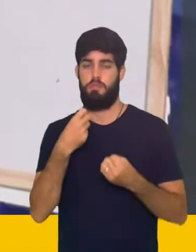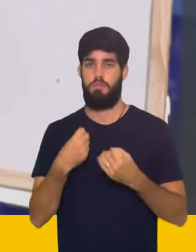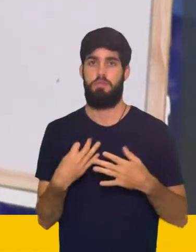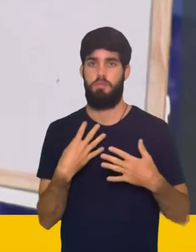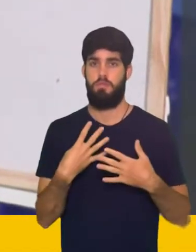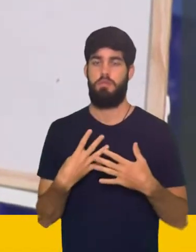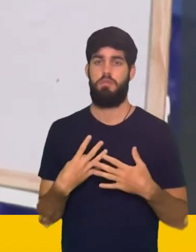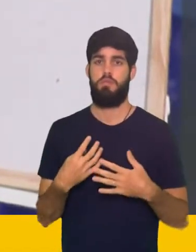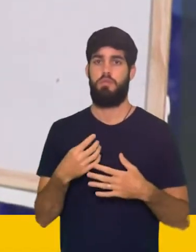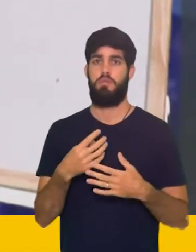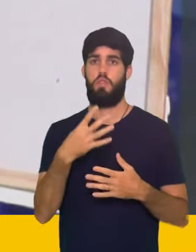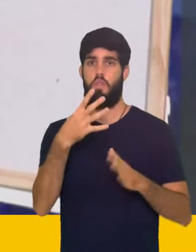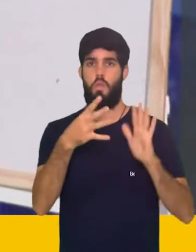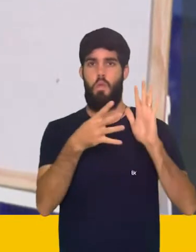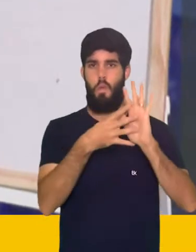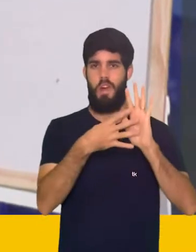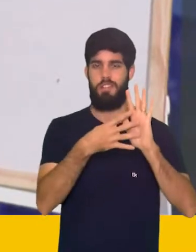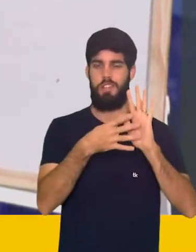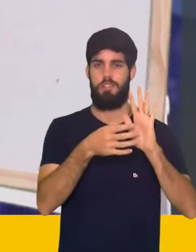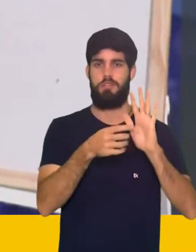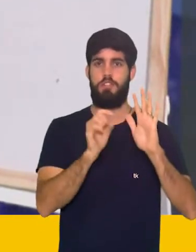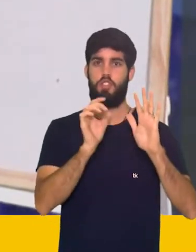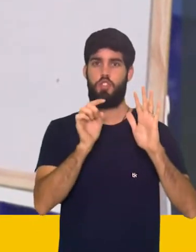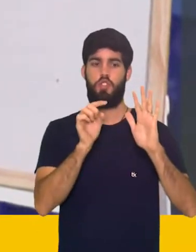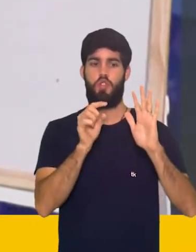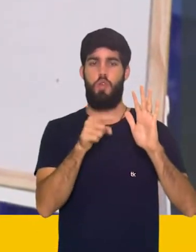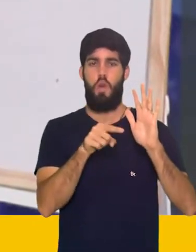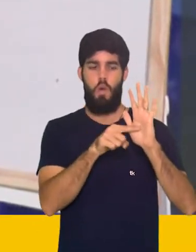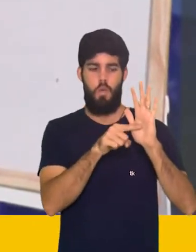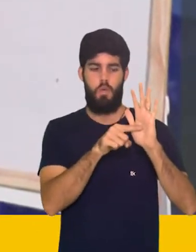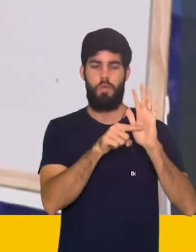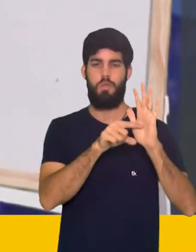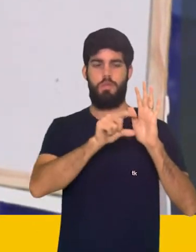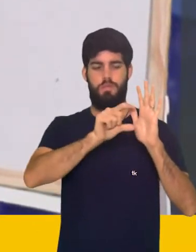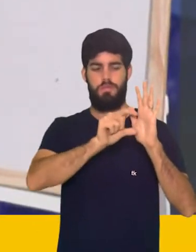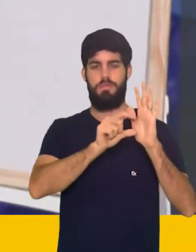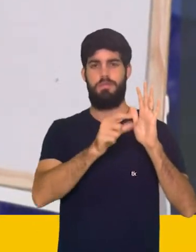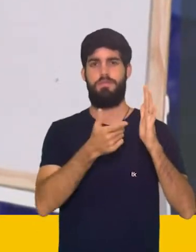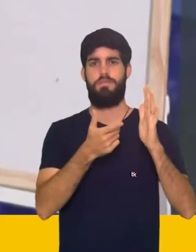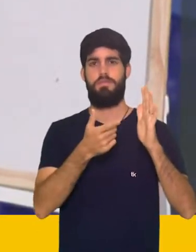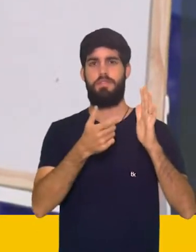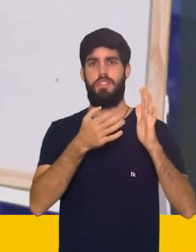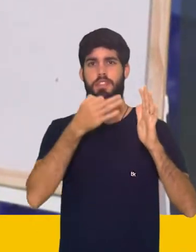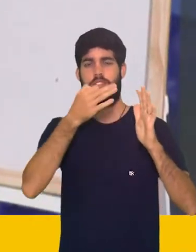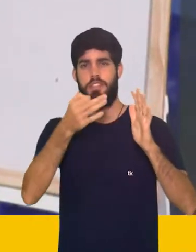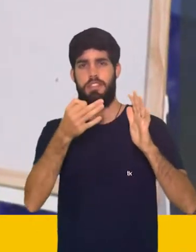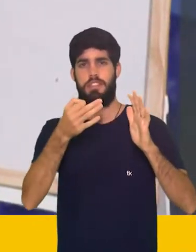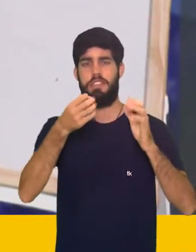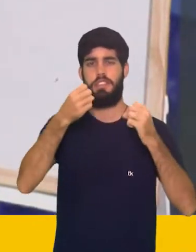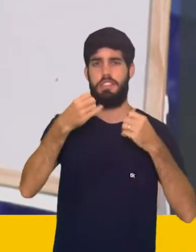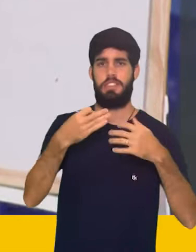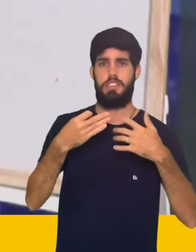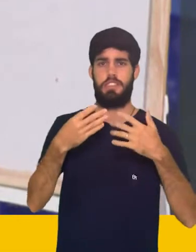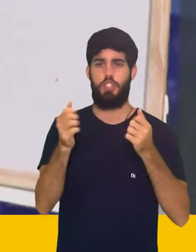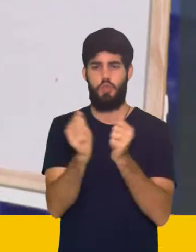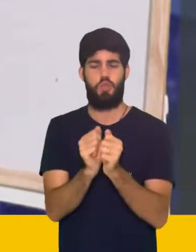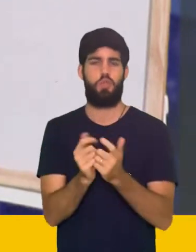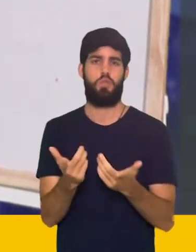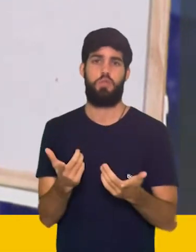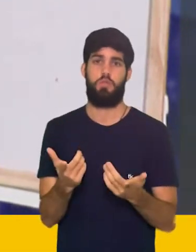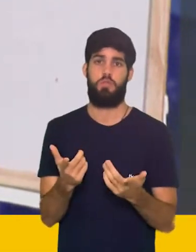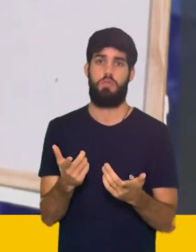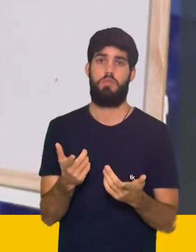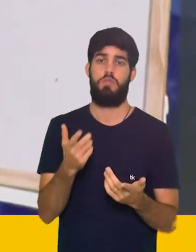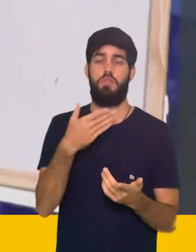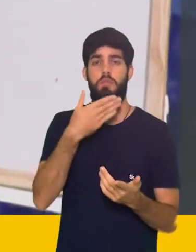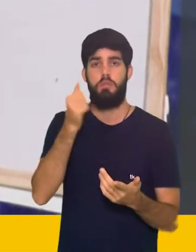4, é que você, se você fizer só 2, só um aqui, você vai argumentar e justificar no mesmo parágrafo. Então, o